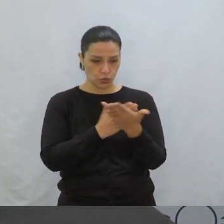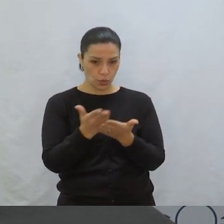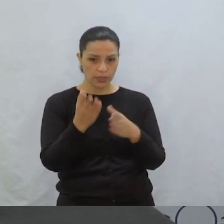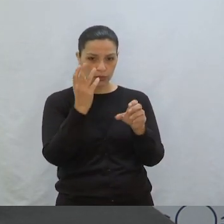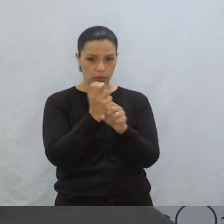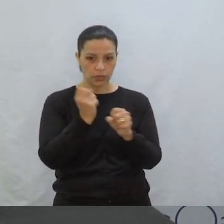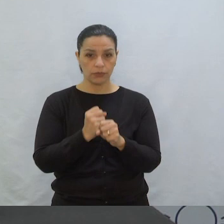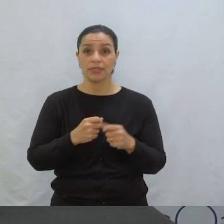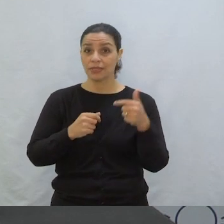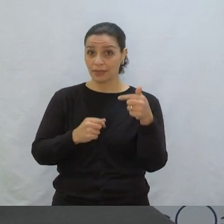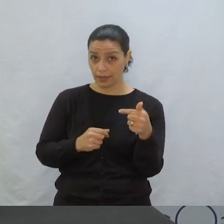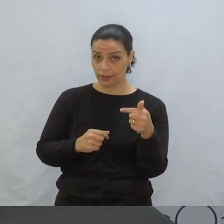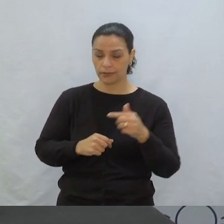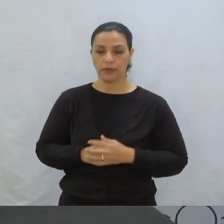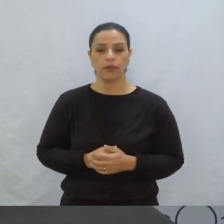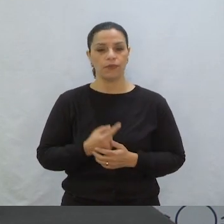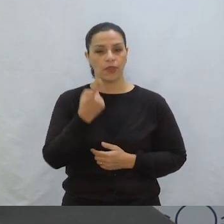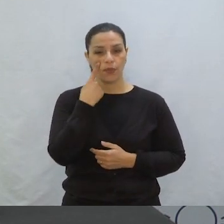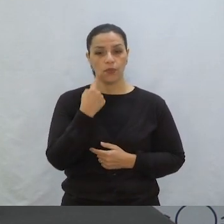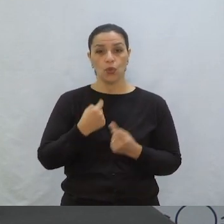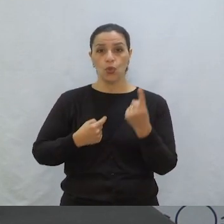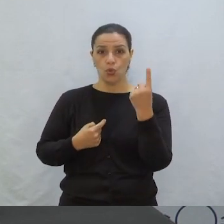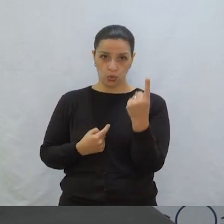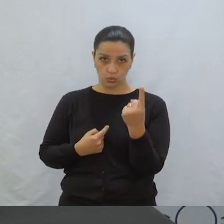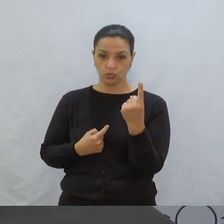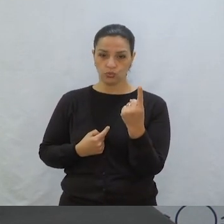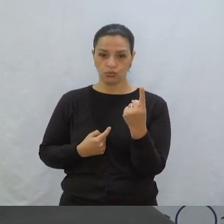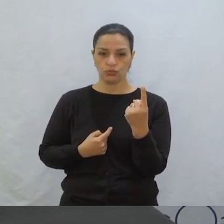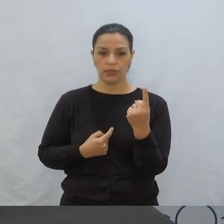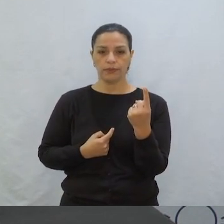vamos iniciar nossa contagem. 7 lápis.